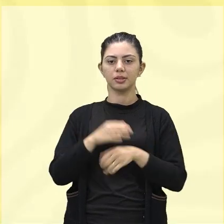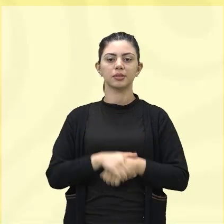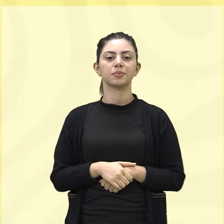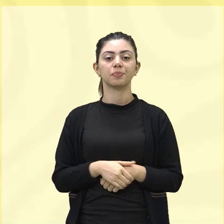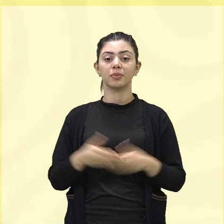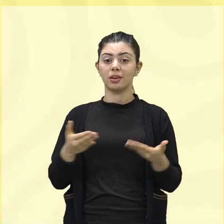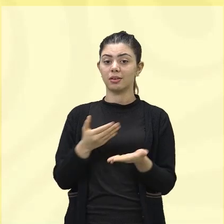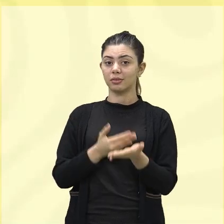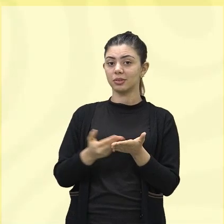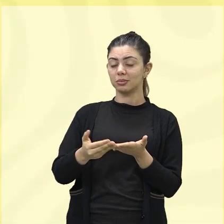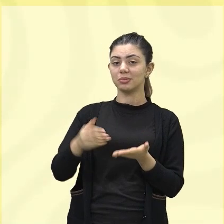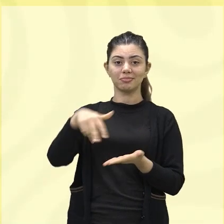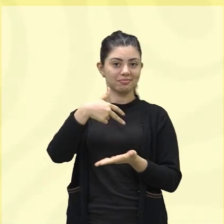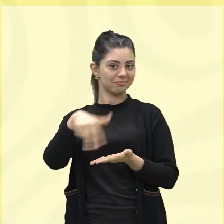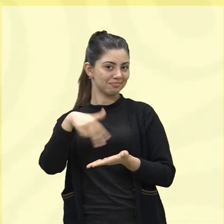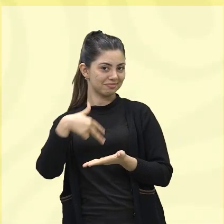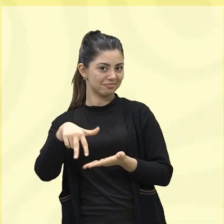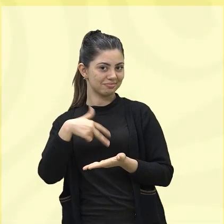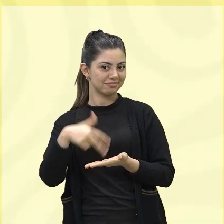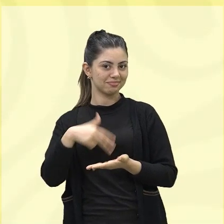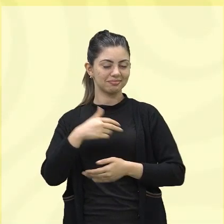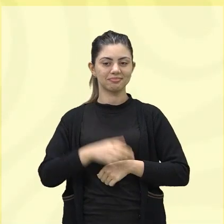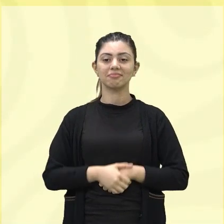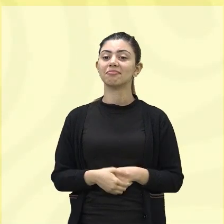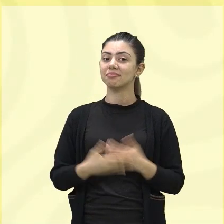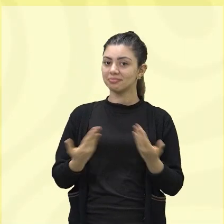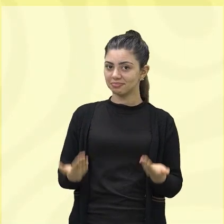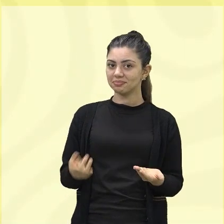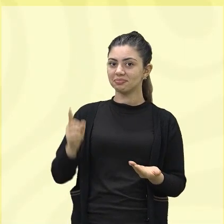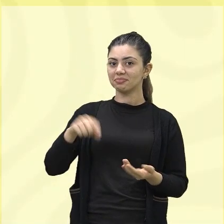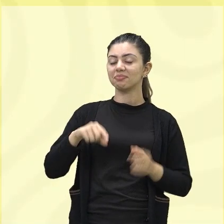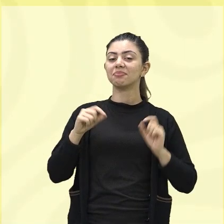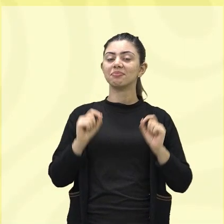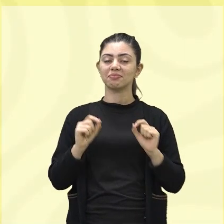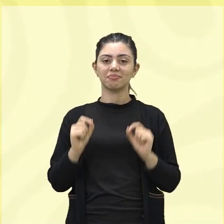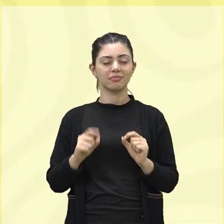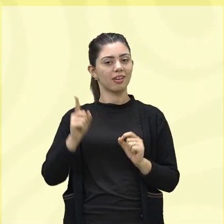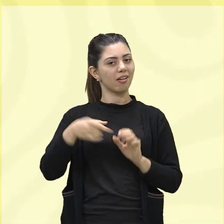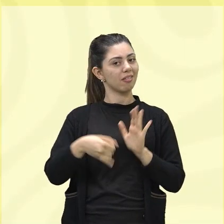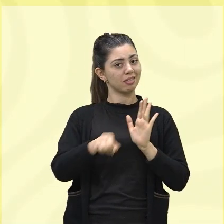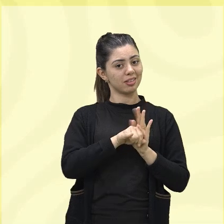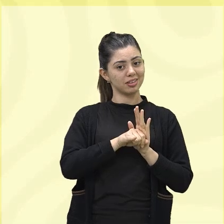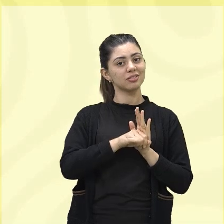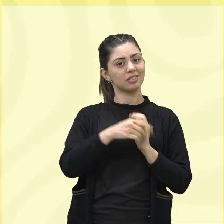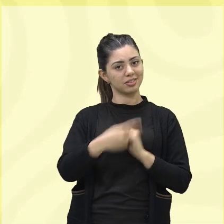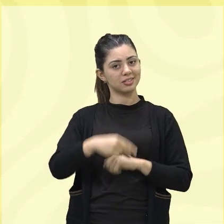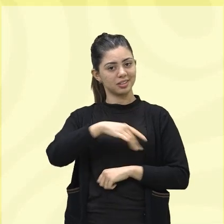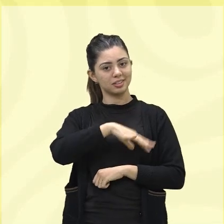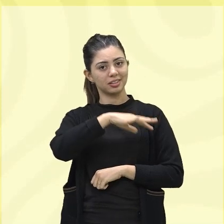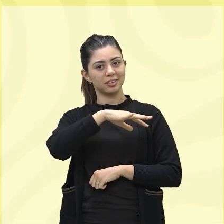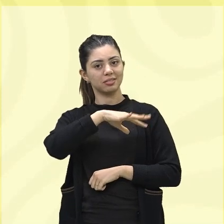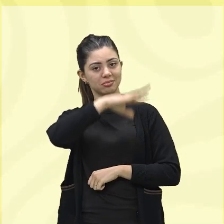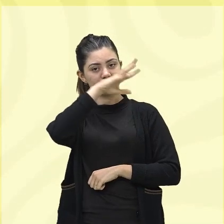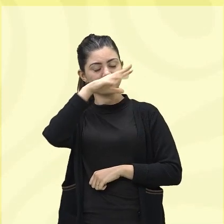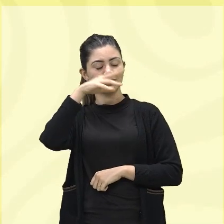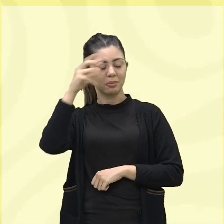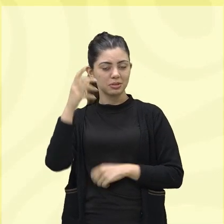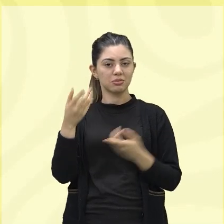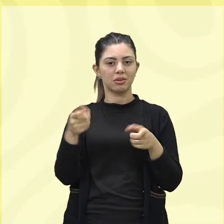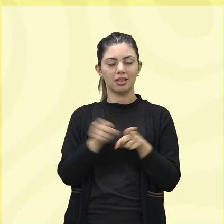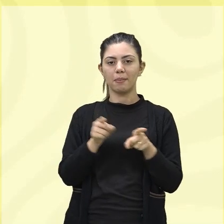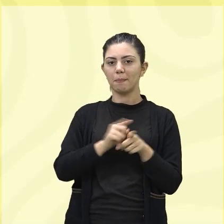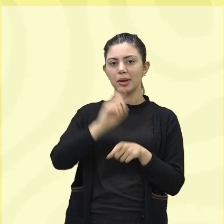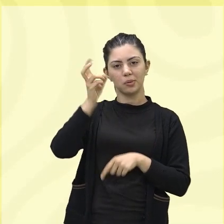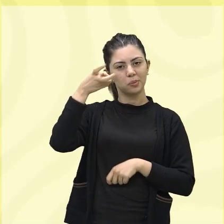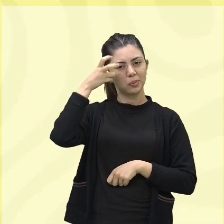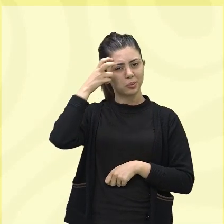com as danças, por exemplo, que fazem parte dessa nossa identidade cultural, tá certo? A gente tem